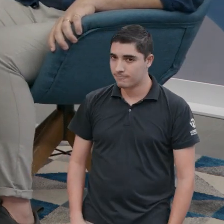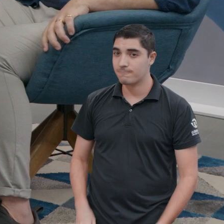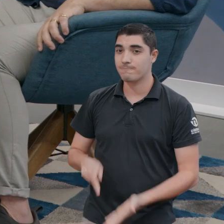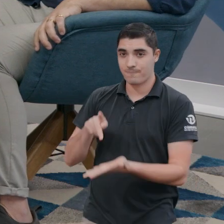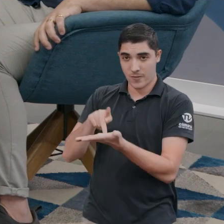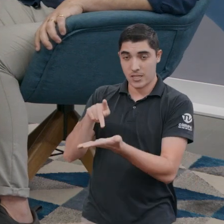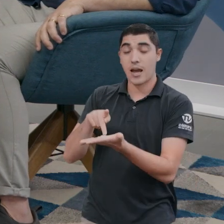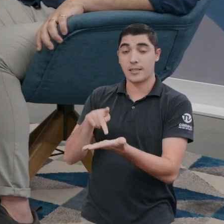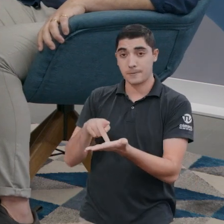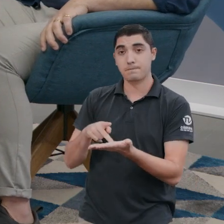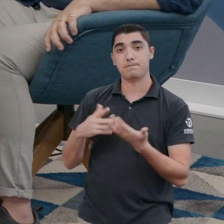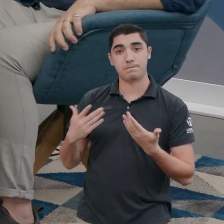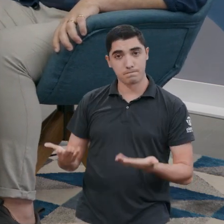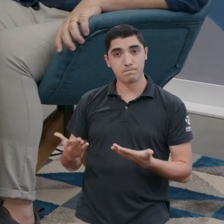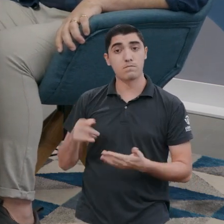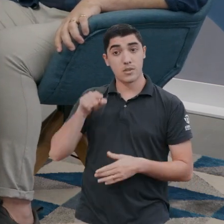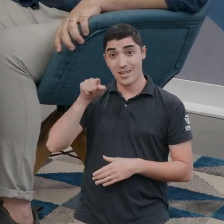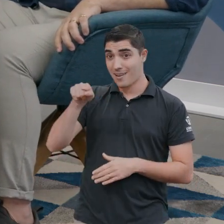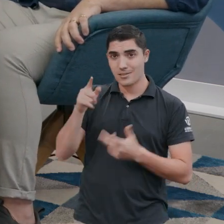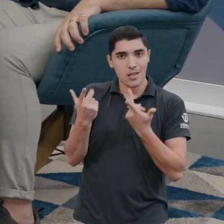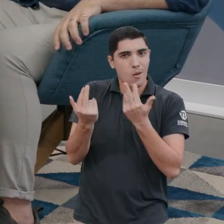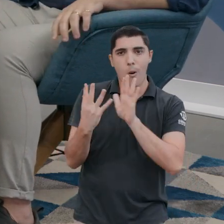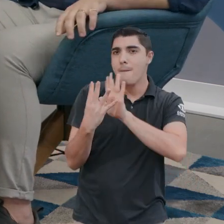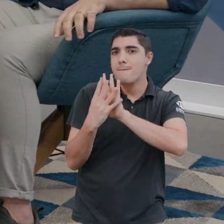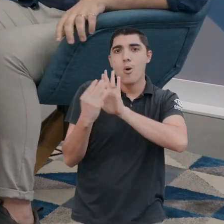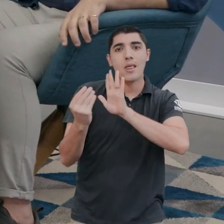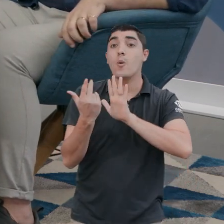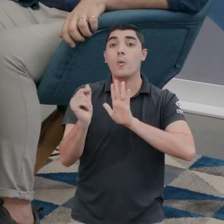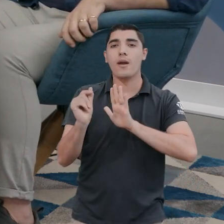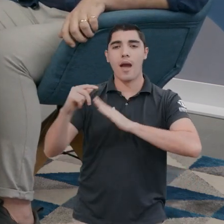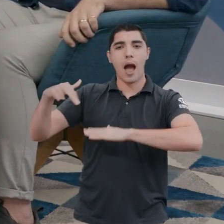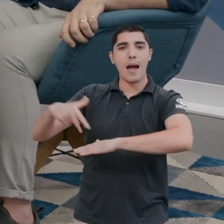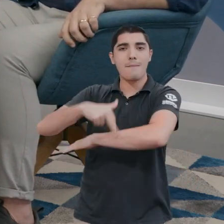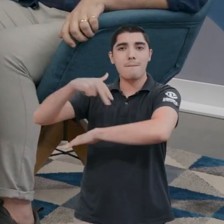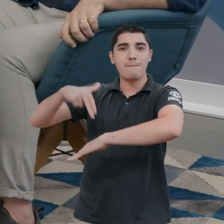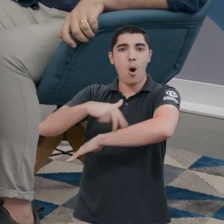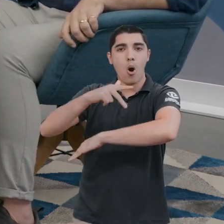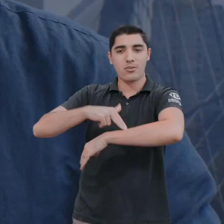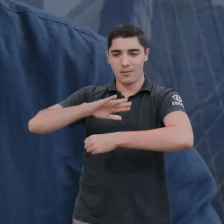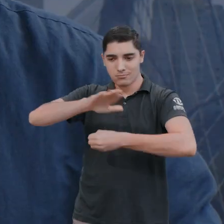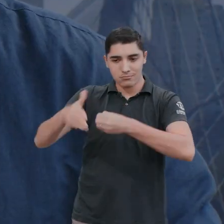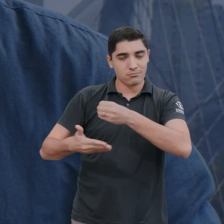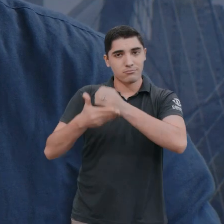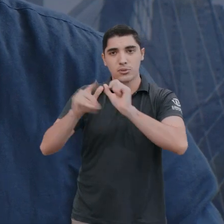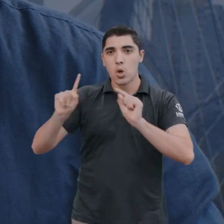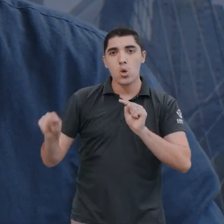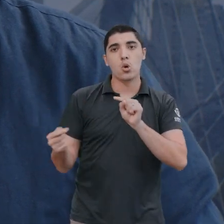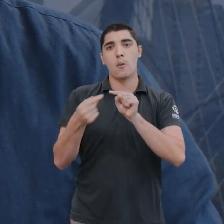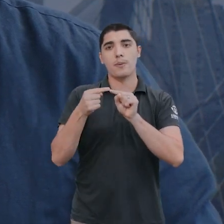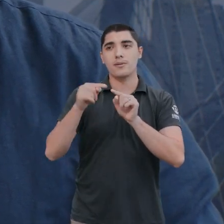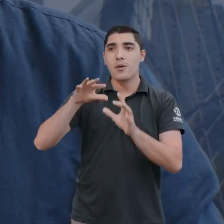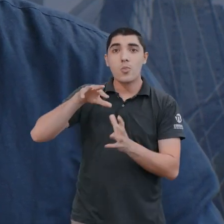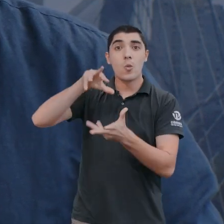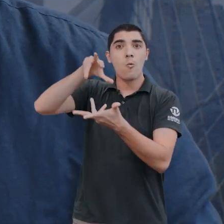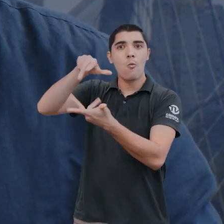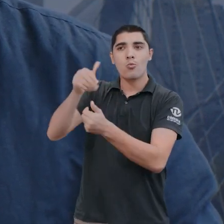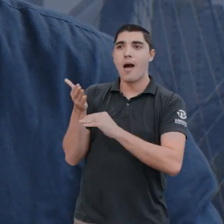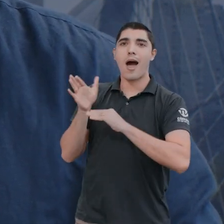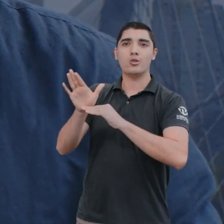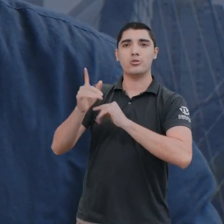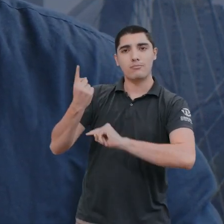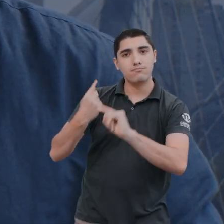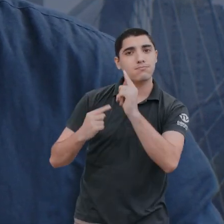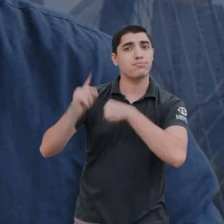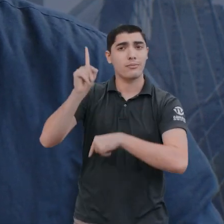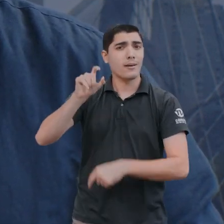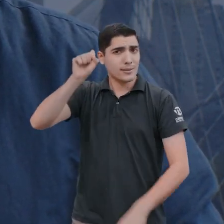Com certeza. Eu acho que esse é um exemplo de tudo o que a moda sustentável revoluciona no mundo atual,